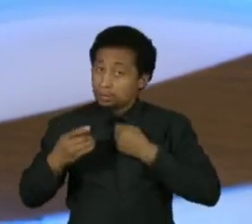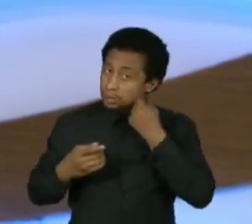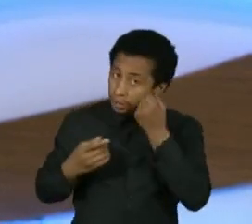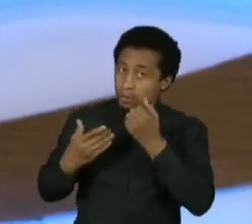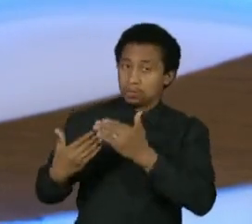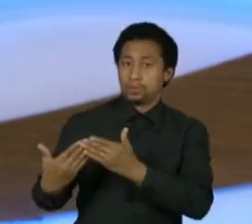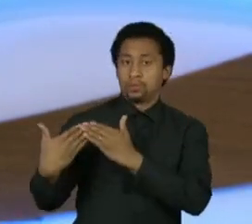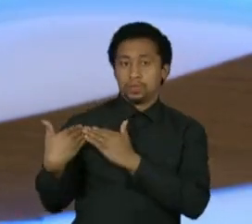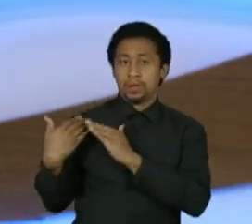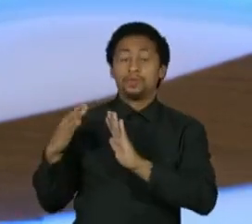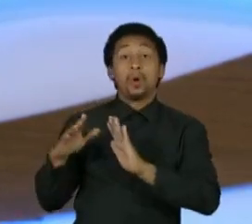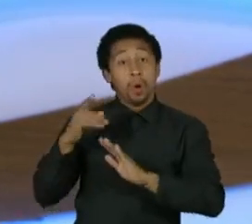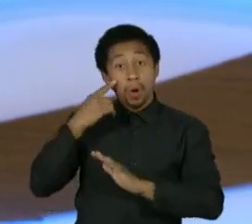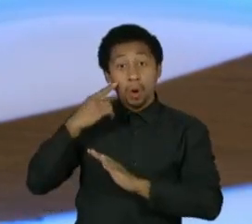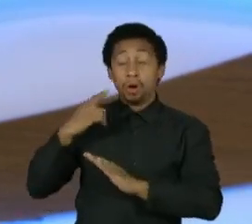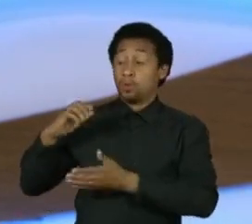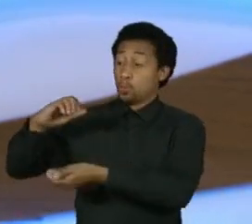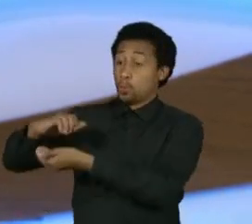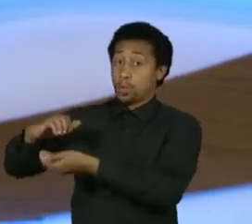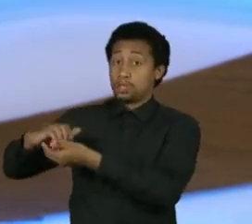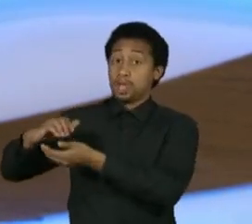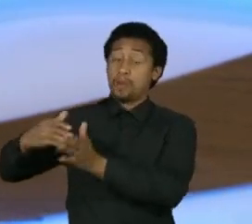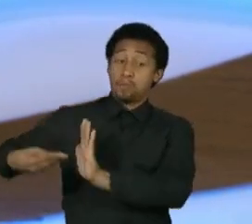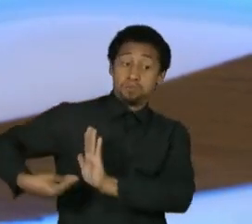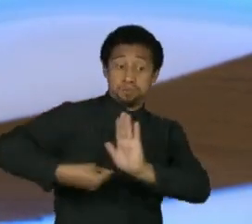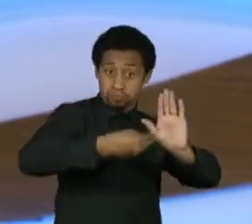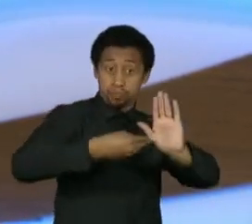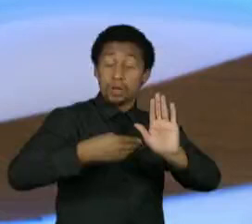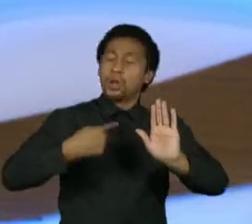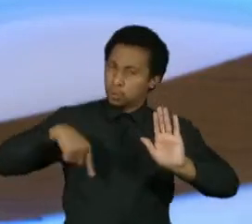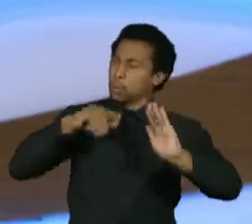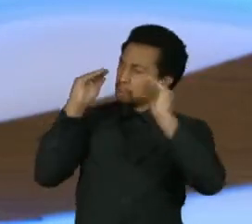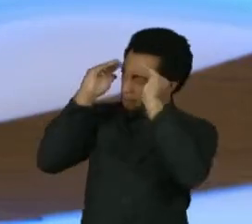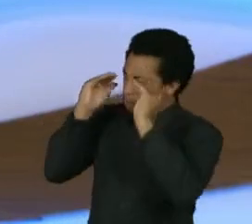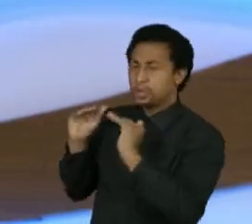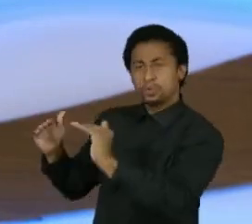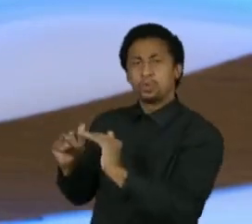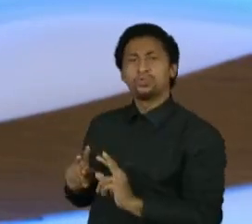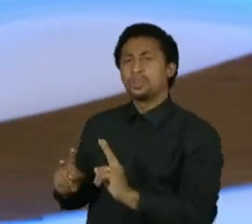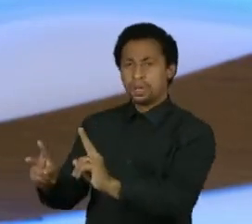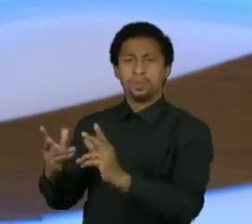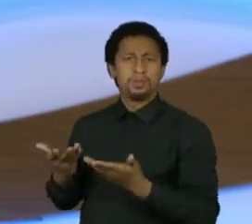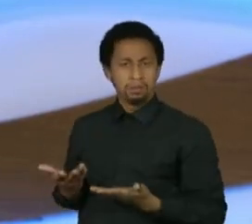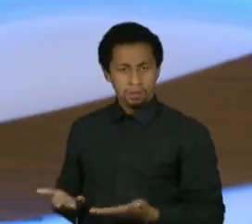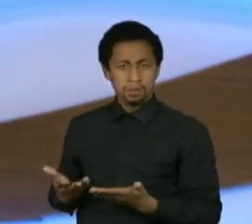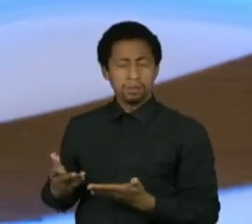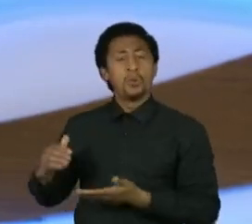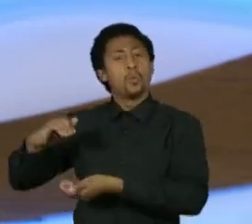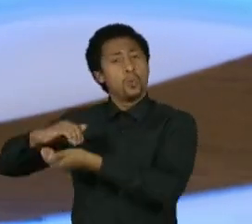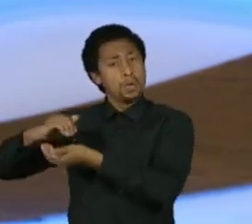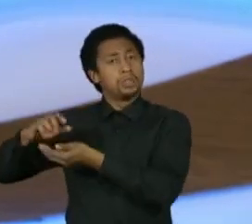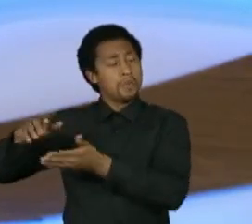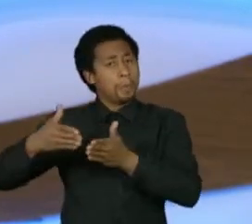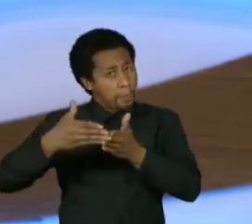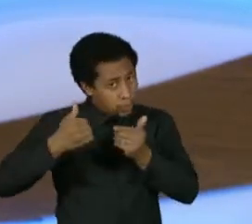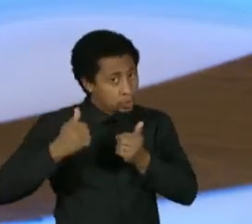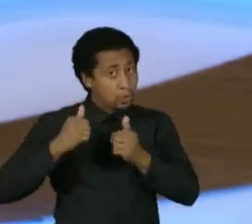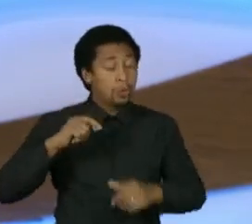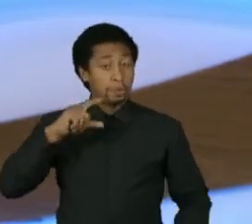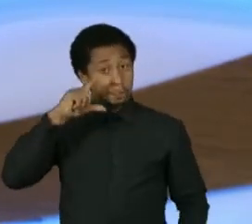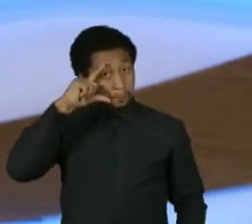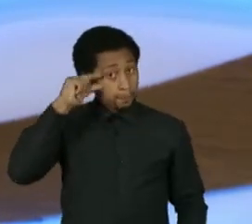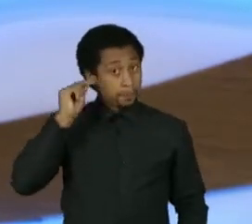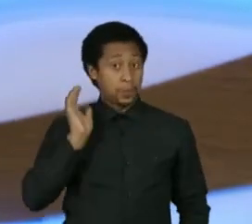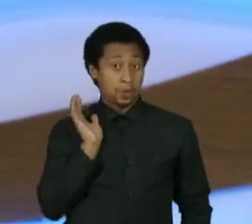houve descumprimento da ordem judicial. A todo instante eu comuniquei ao Supremo Tribunal Federal, a partir do momento que houve a decisão da ministra Rosa Weber, que